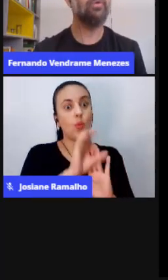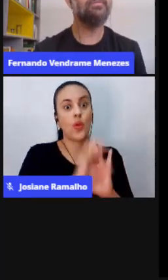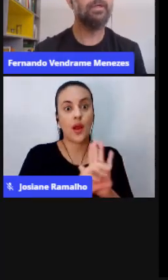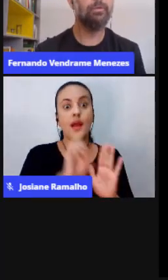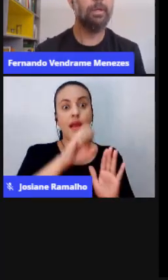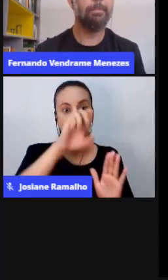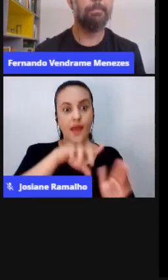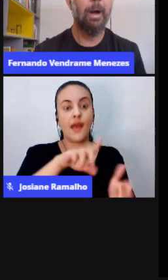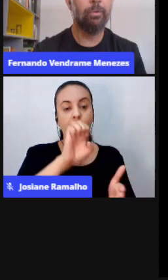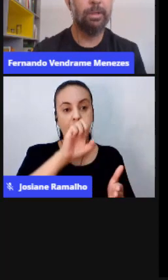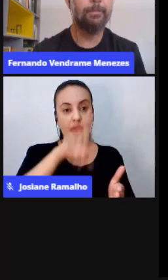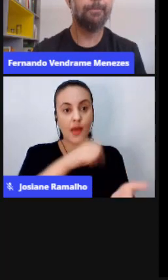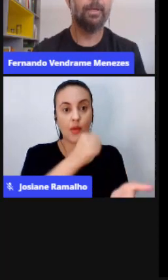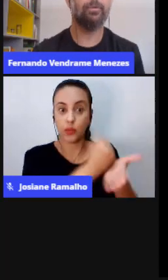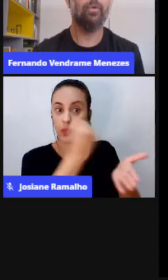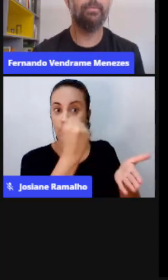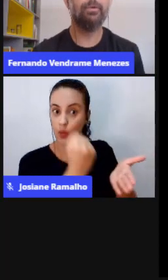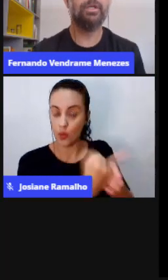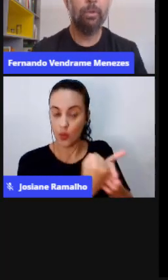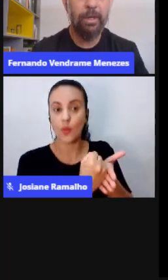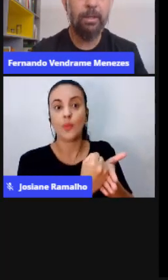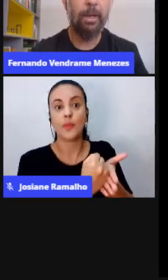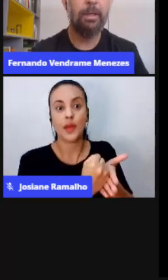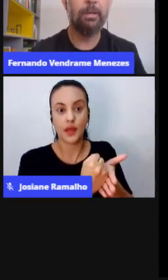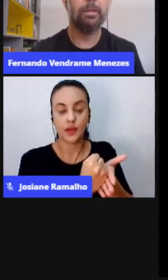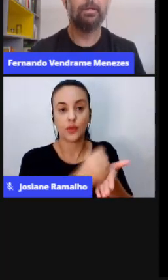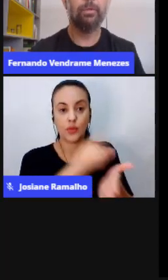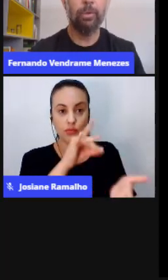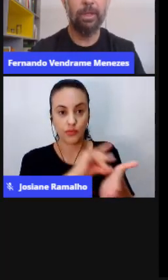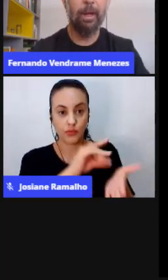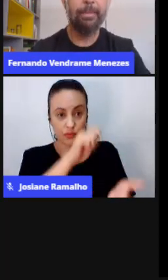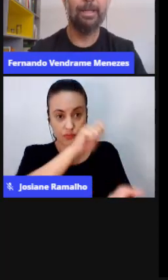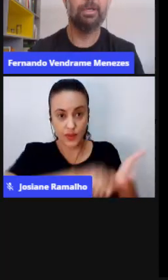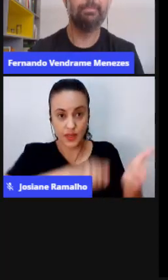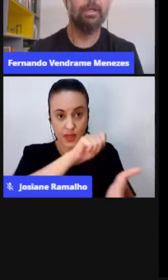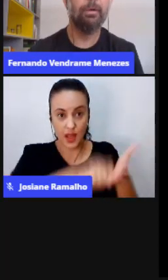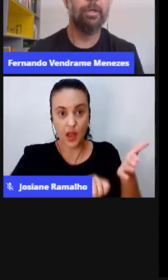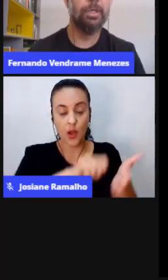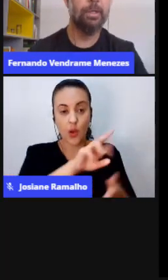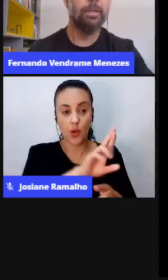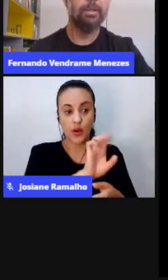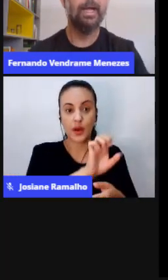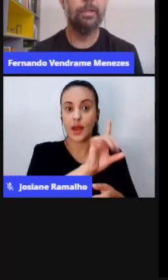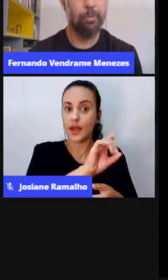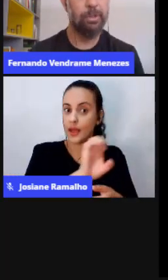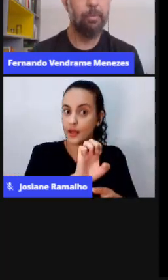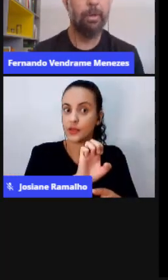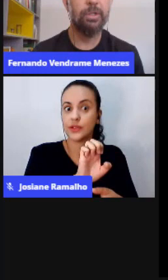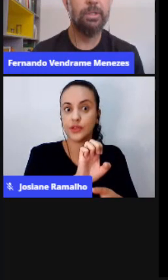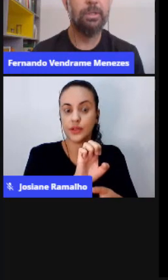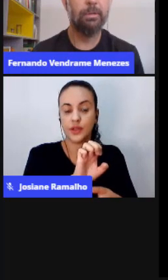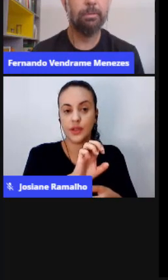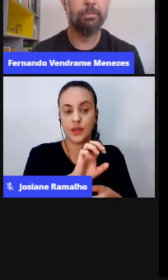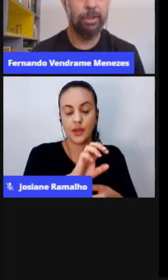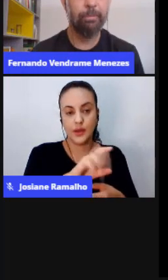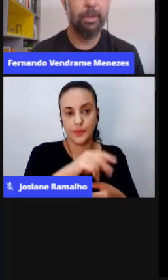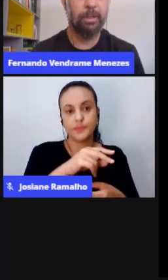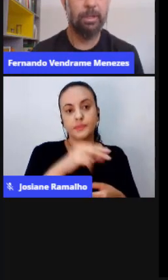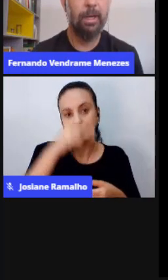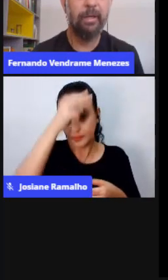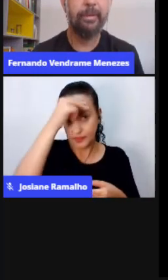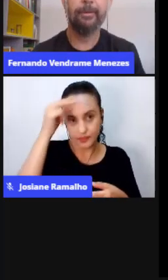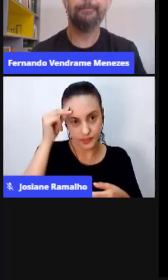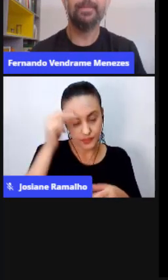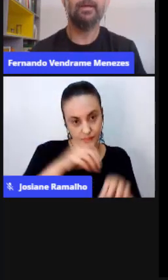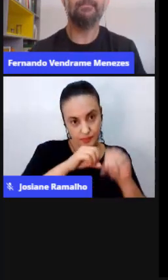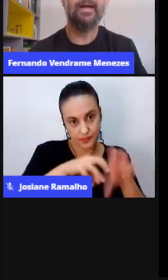é o documento que pauta, é o documento que norteia toda a prática pedagógica da Rede Municipal de Ensino de Campo Grande,